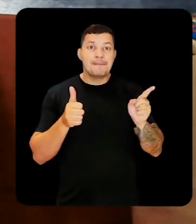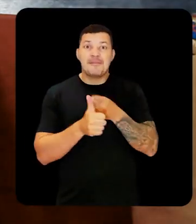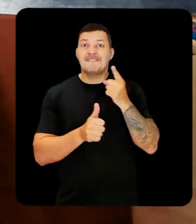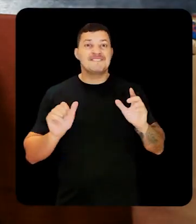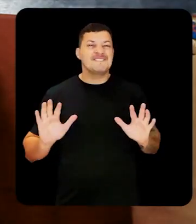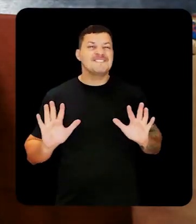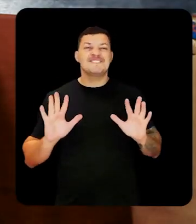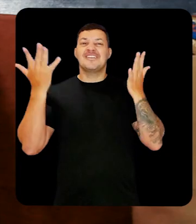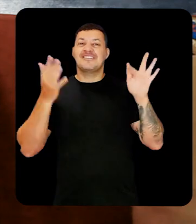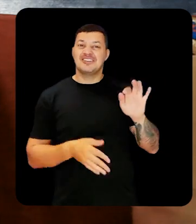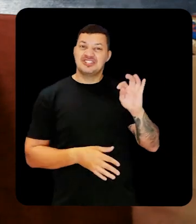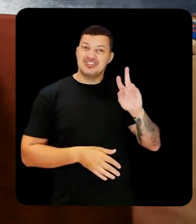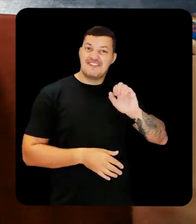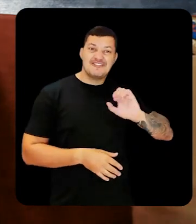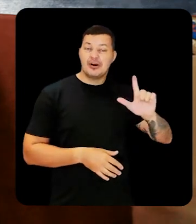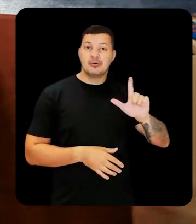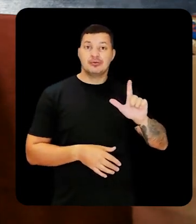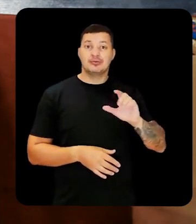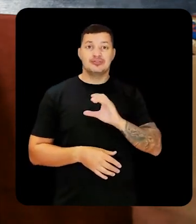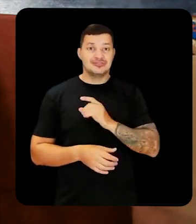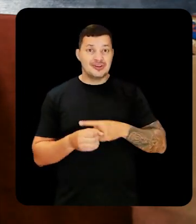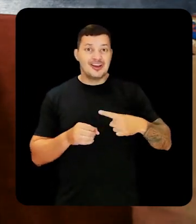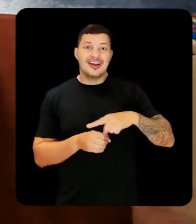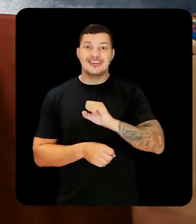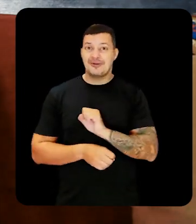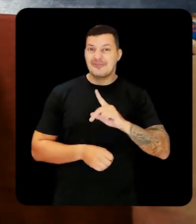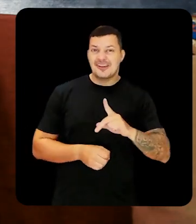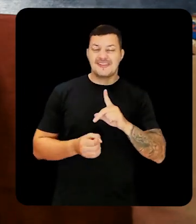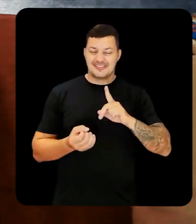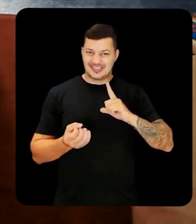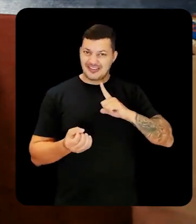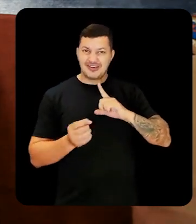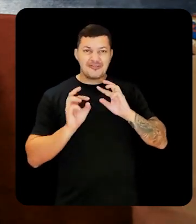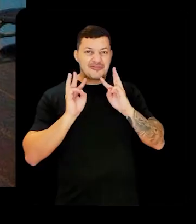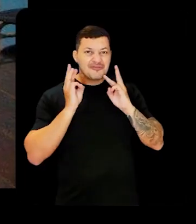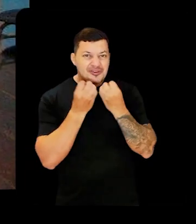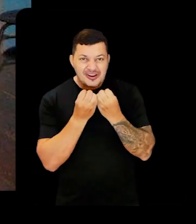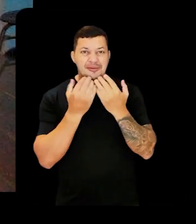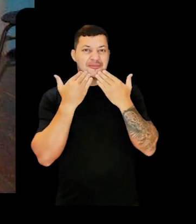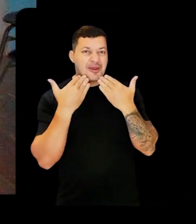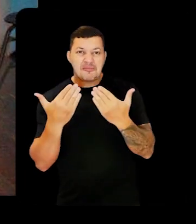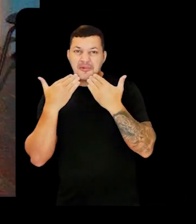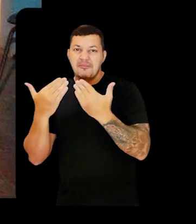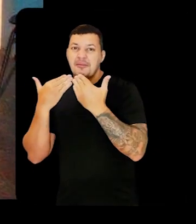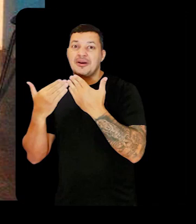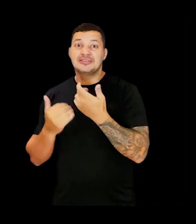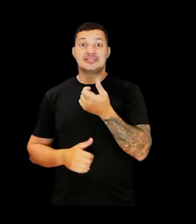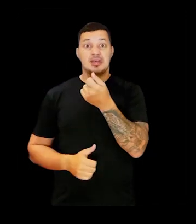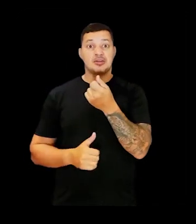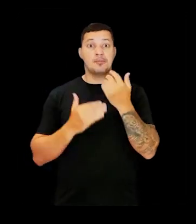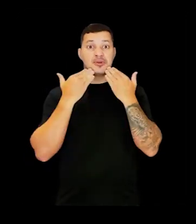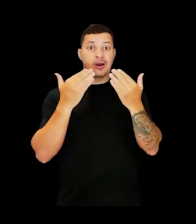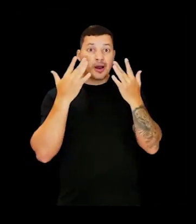festival, primeiro festival de teatro em São Pedro da Aldeia, embora não tivesse o nome festival, com diversas peças. Foram 2 semanas de apresentações, foram